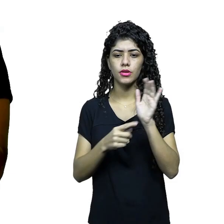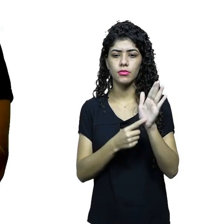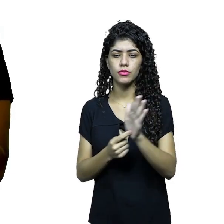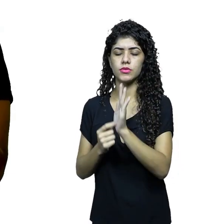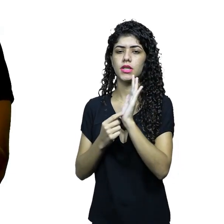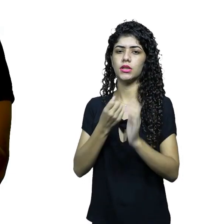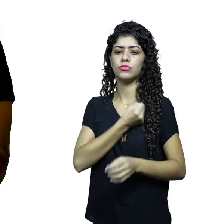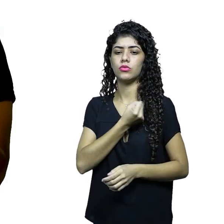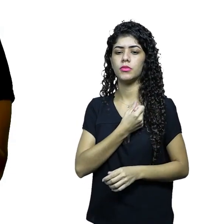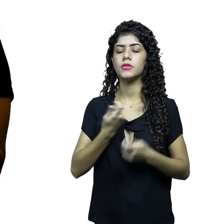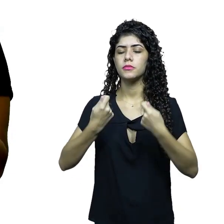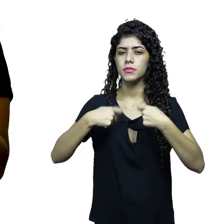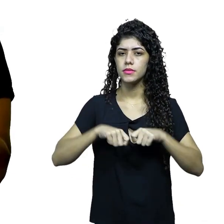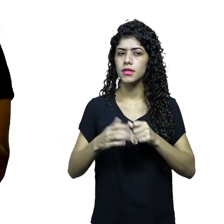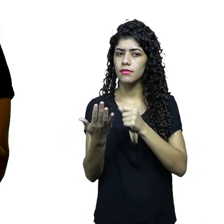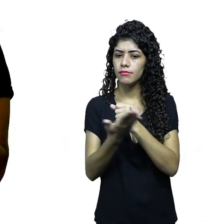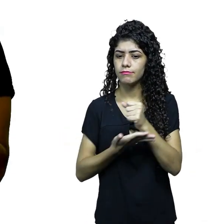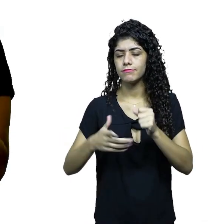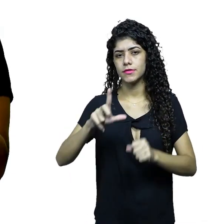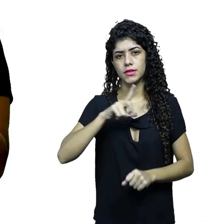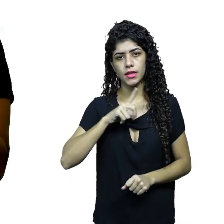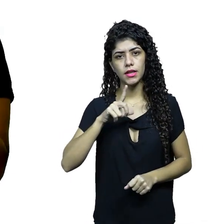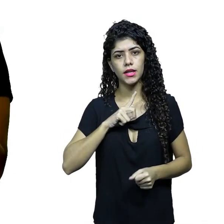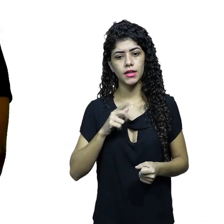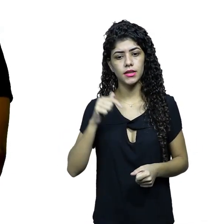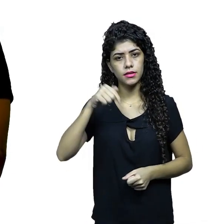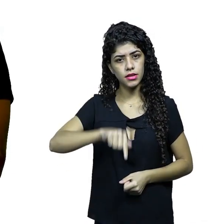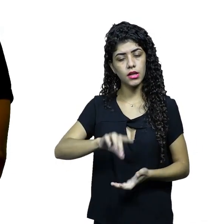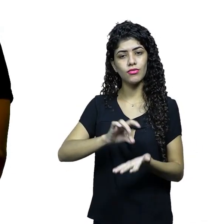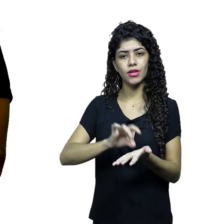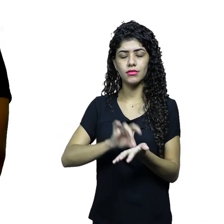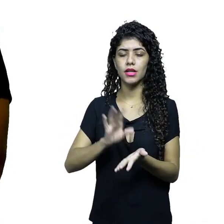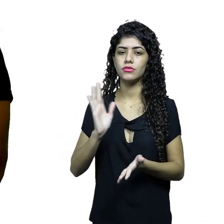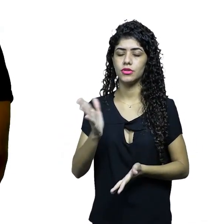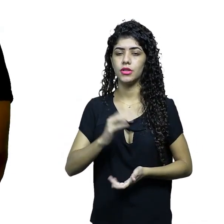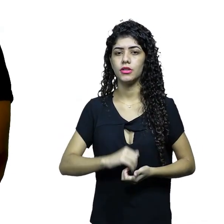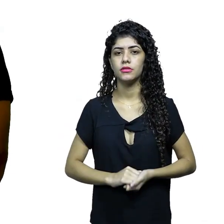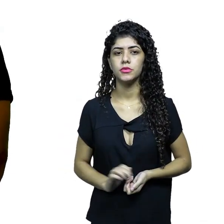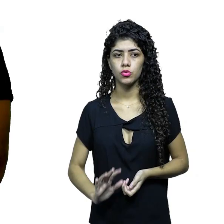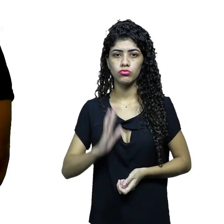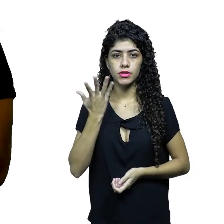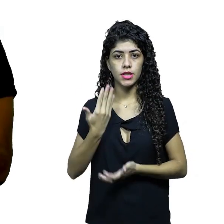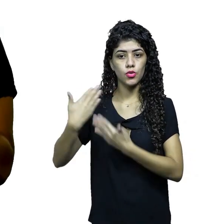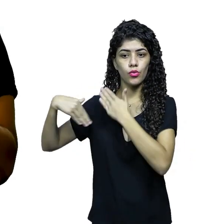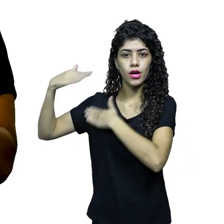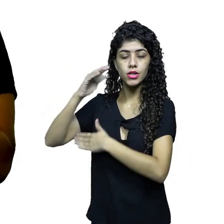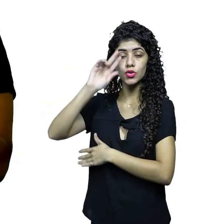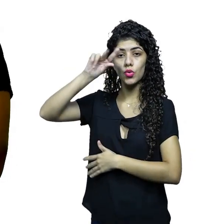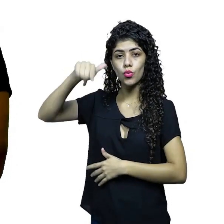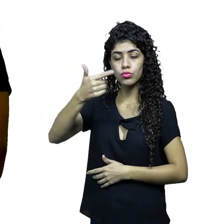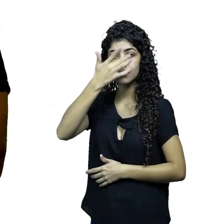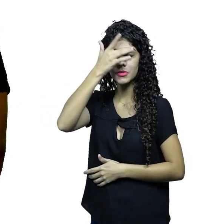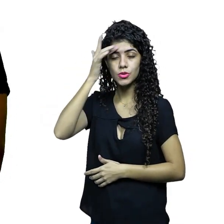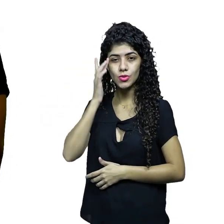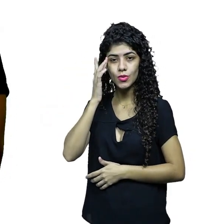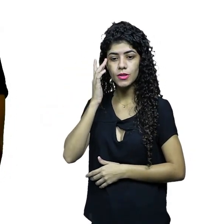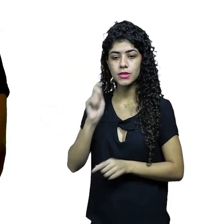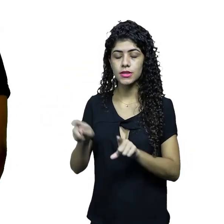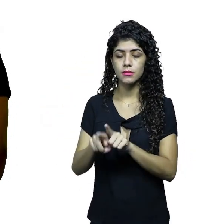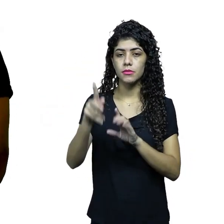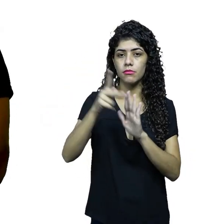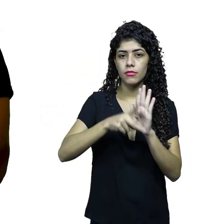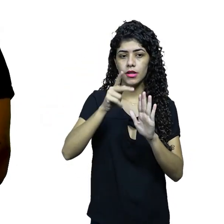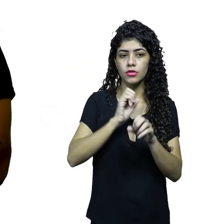for apresentar números, você tem que se embasar em coisas sólidas, em coisas reais, ok? Além desse plano